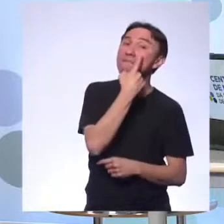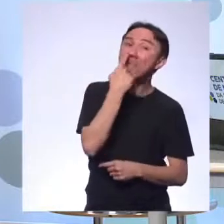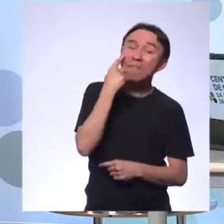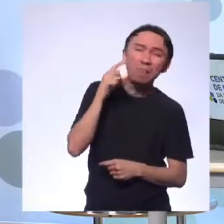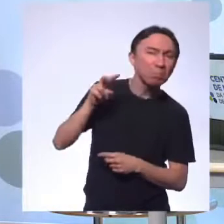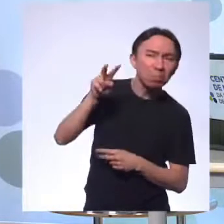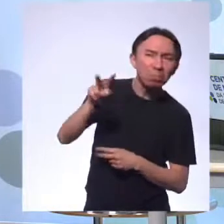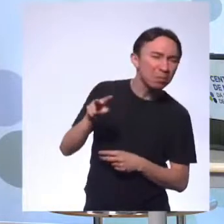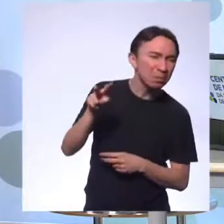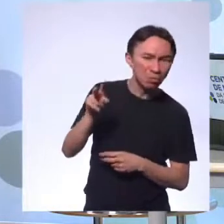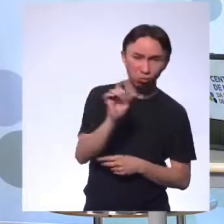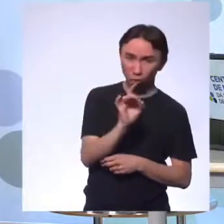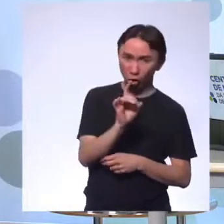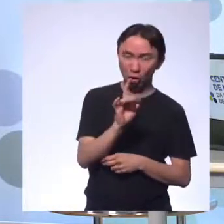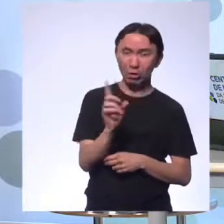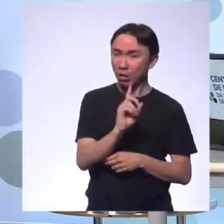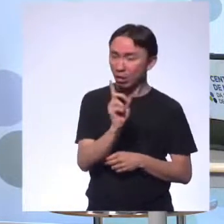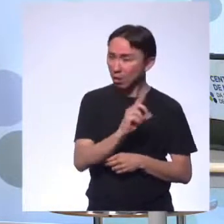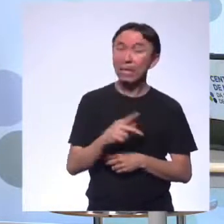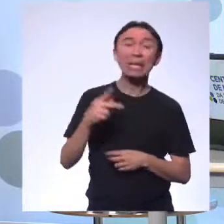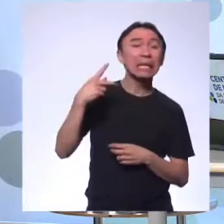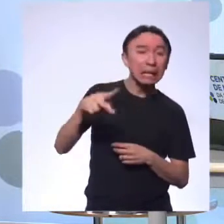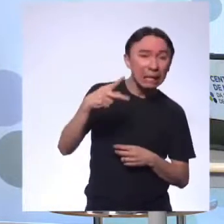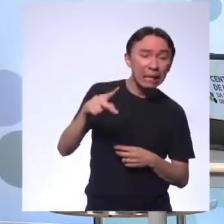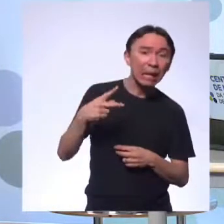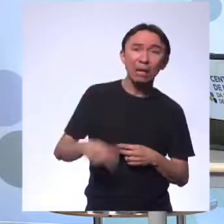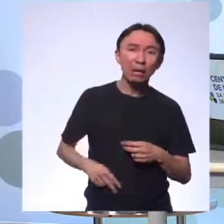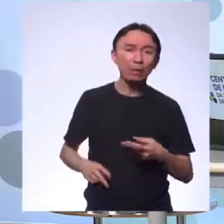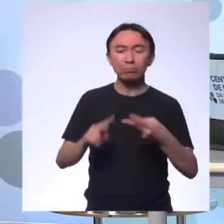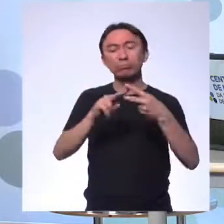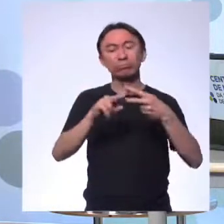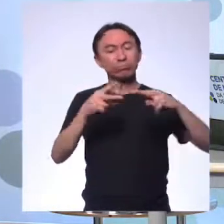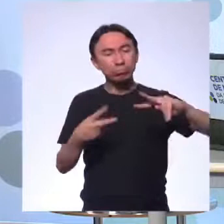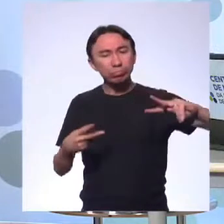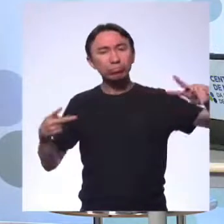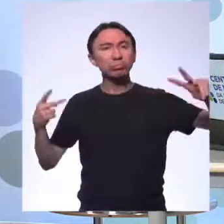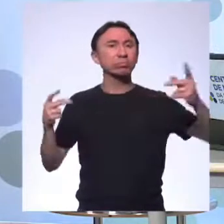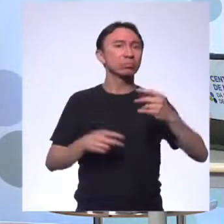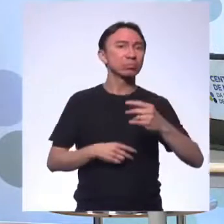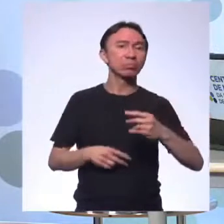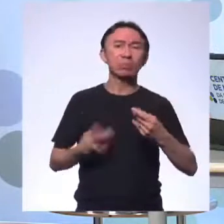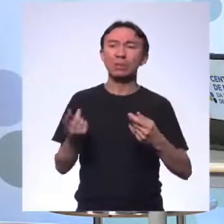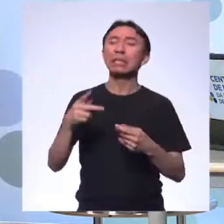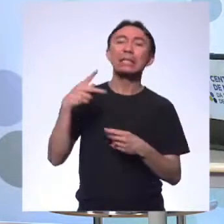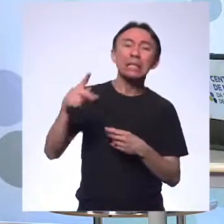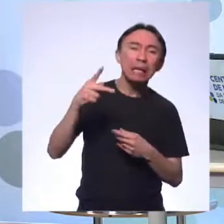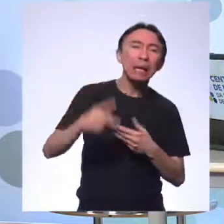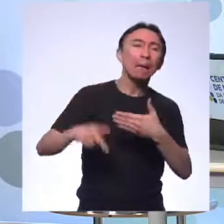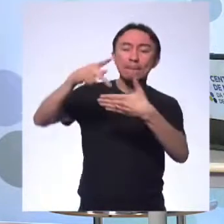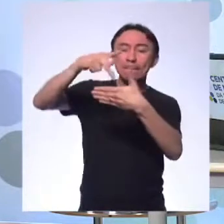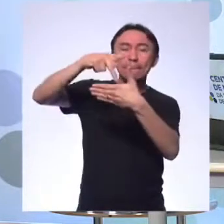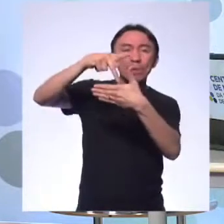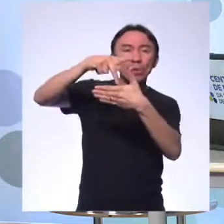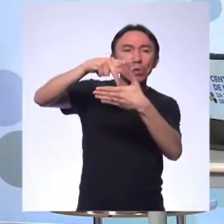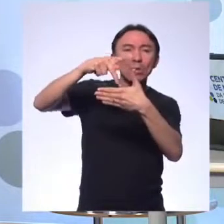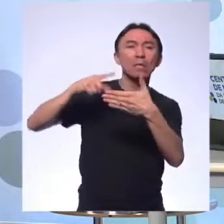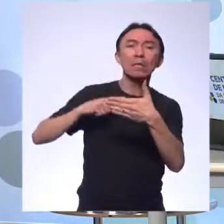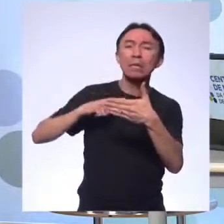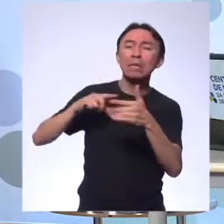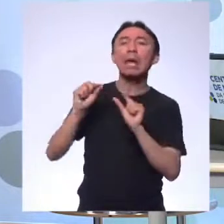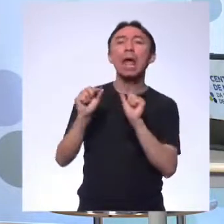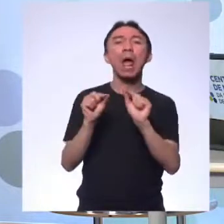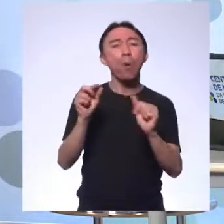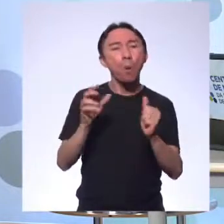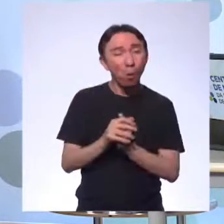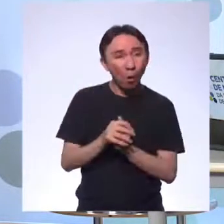material genético, então pelas informações genéticas ali, pelo tipo de proteína que aquele indivíduo produz.